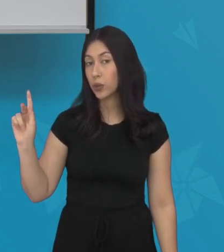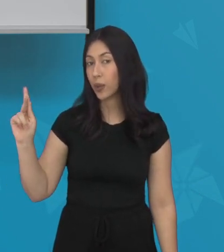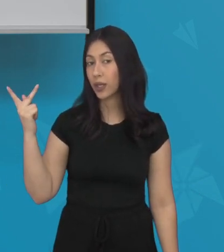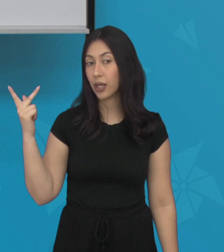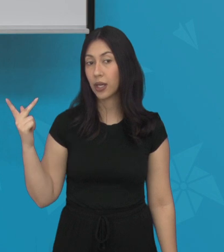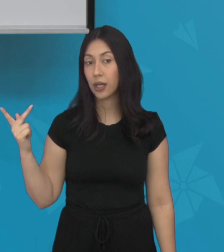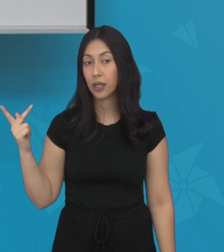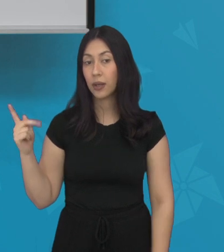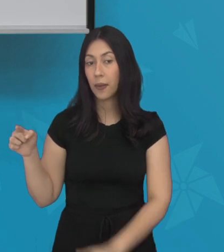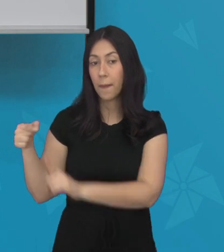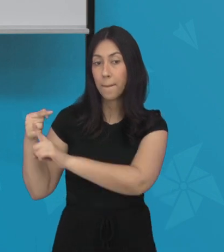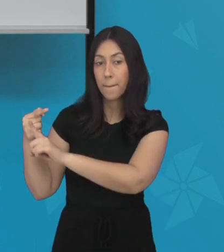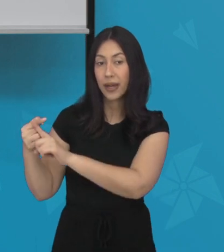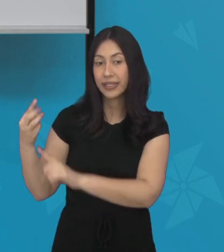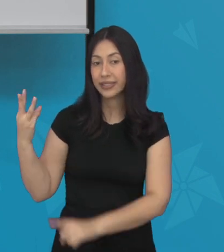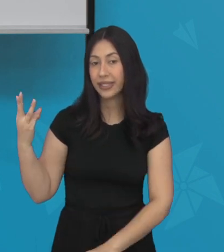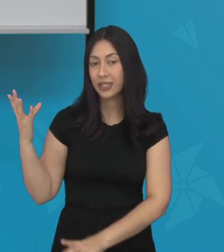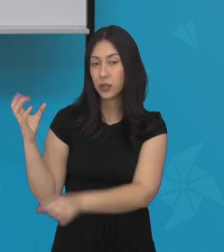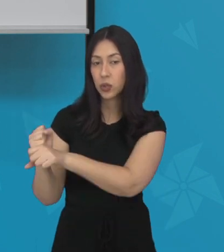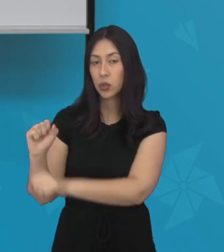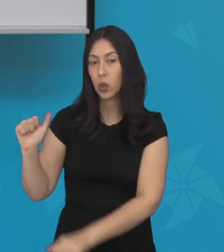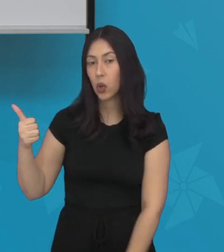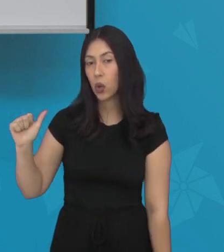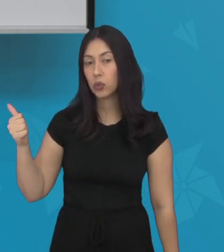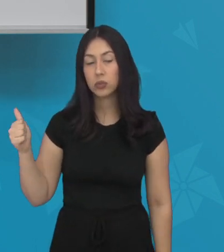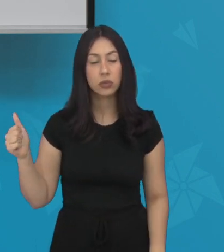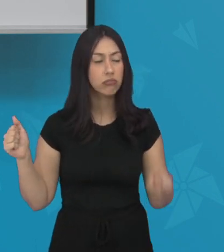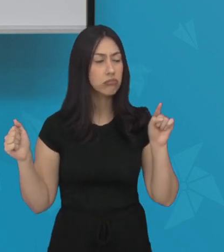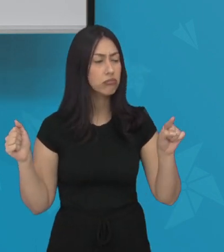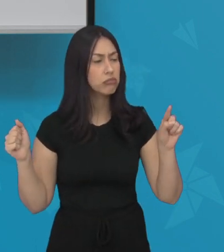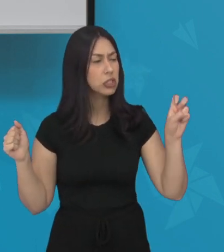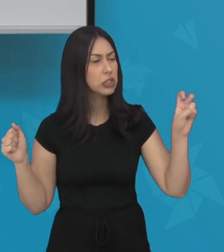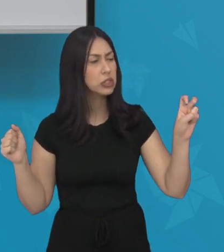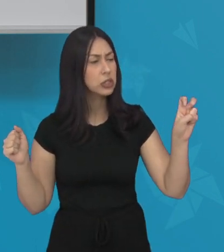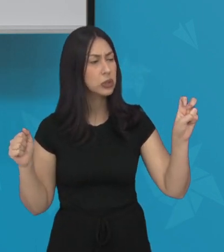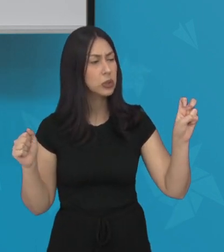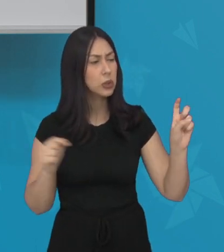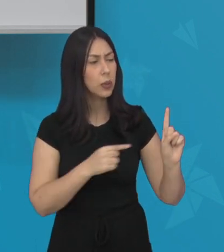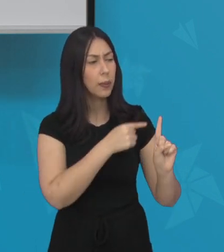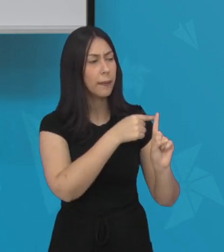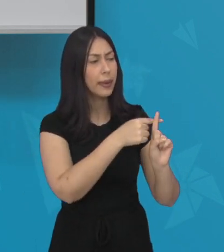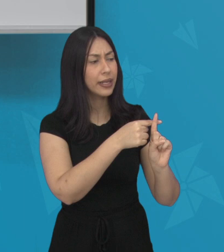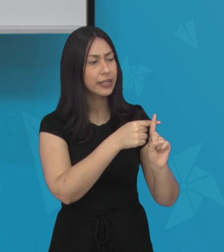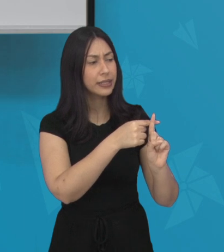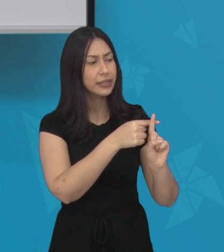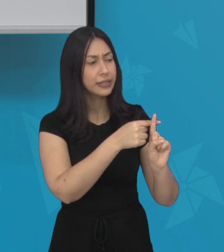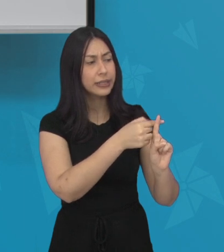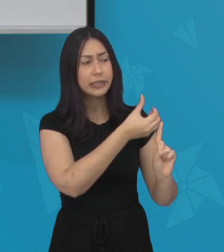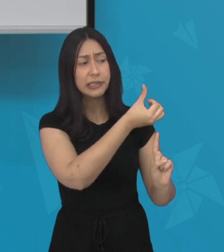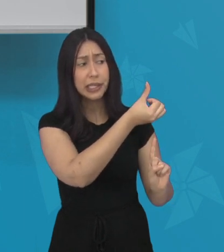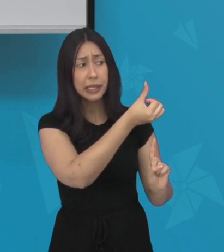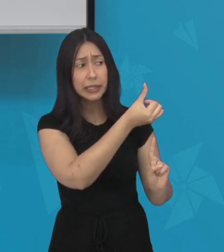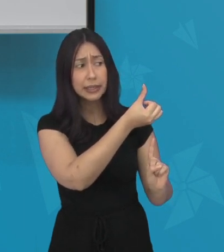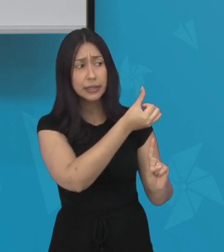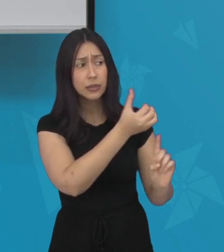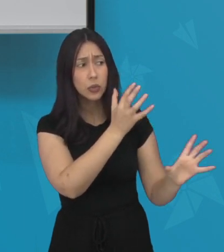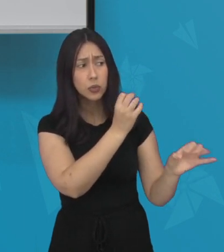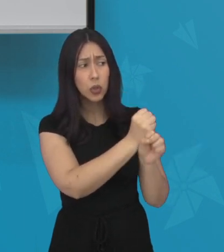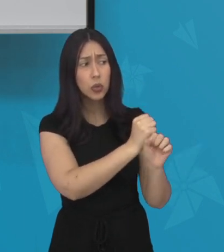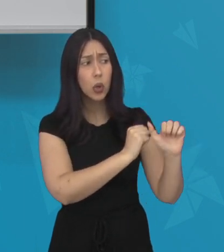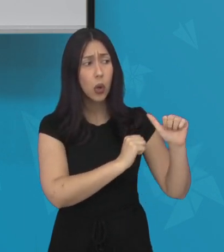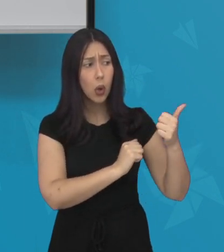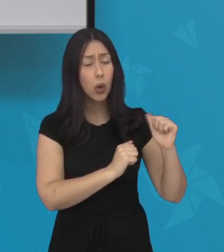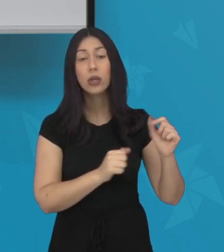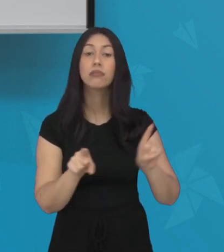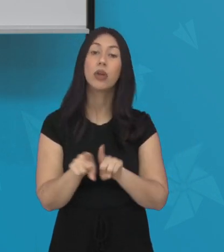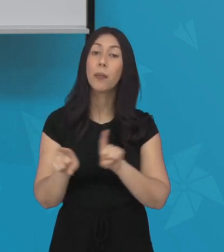lado, mais 3 aqui, 11. Nos produtos, vamos ter 5 ali, mais 3 vezes 2, 6 lá, então